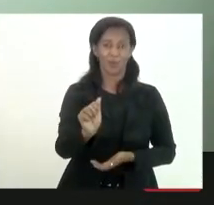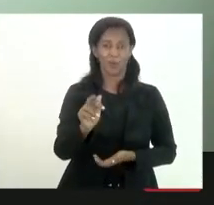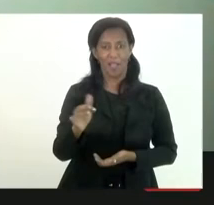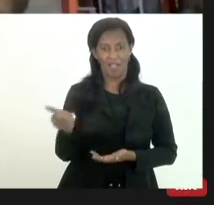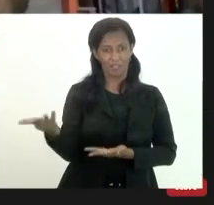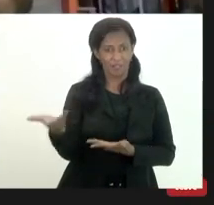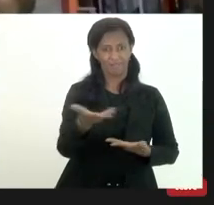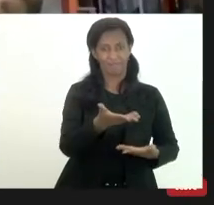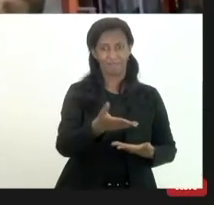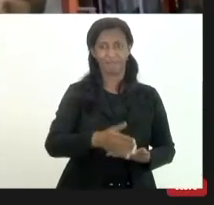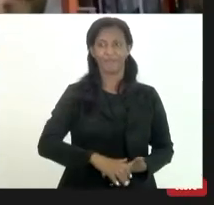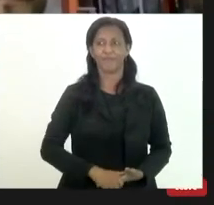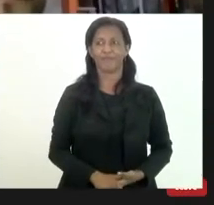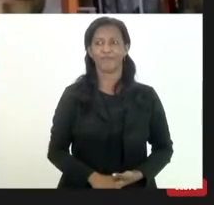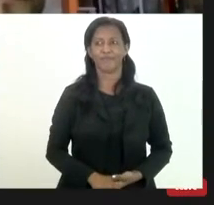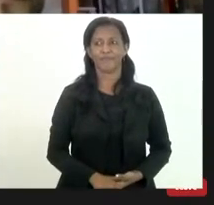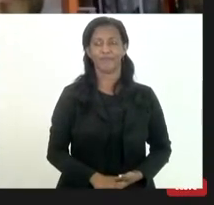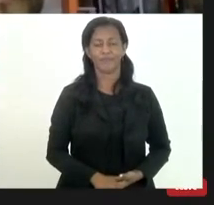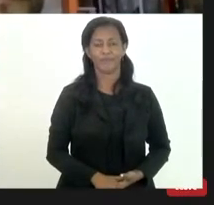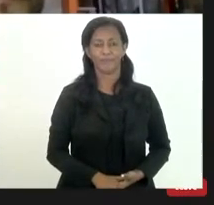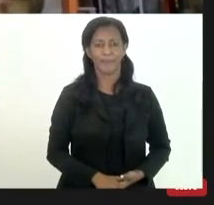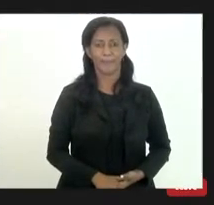Em